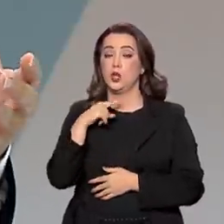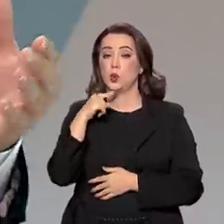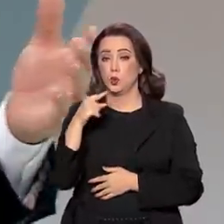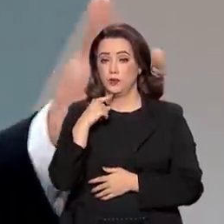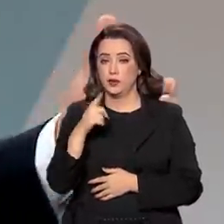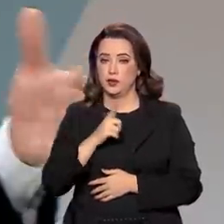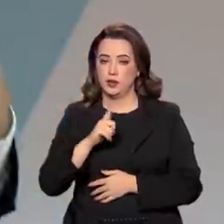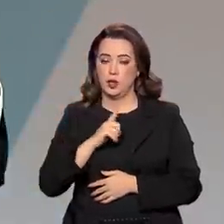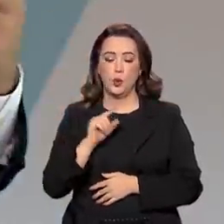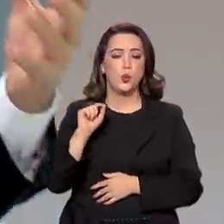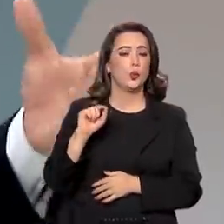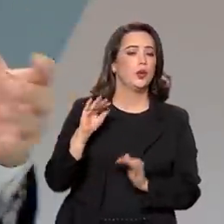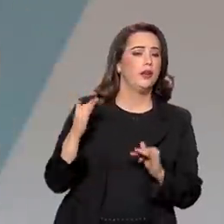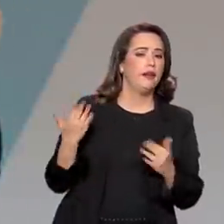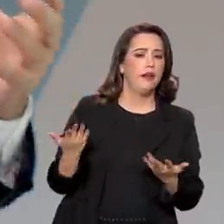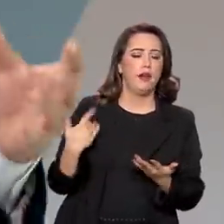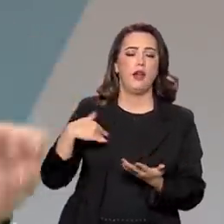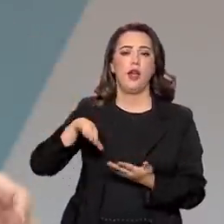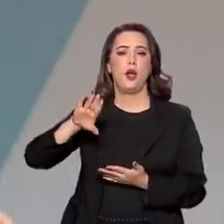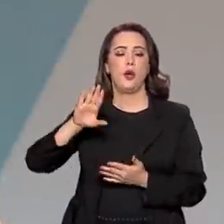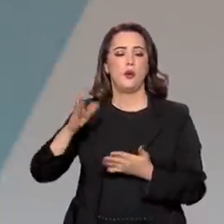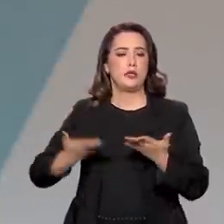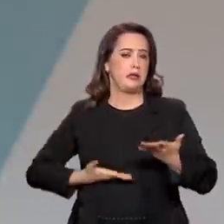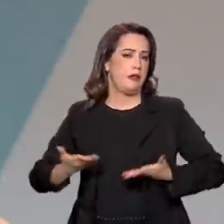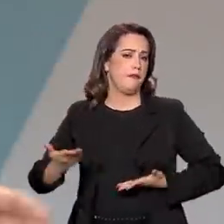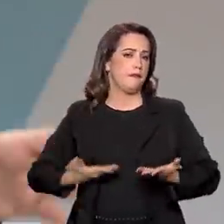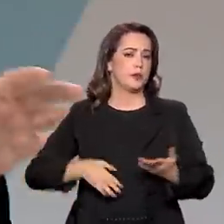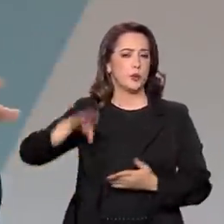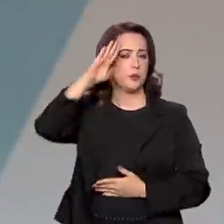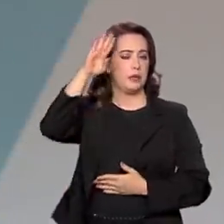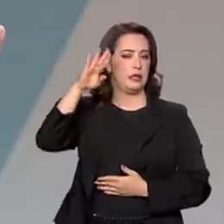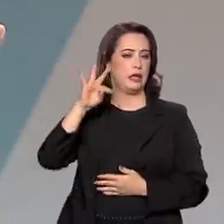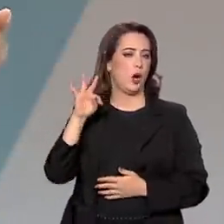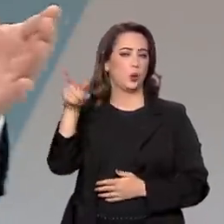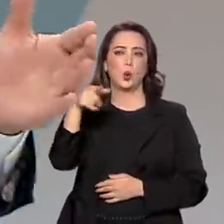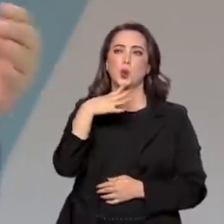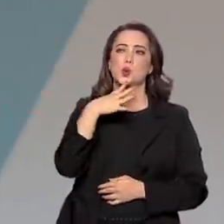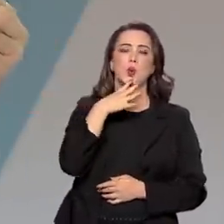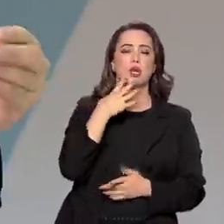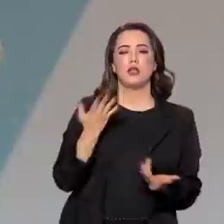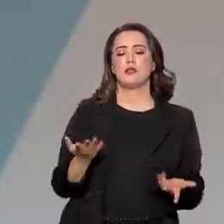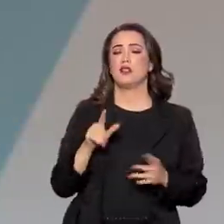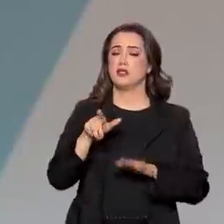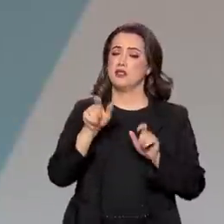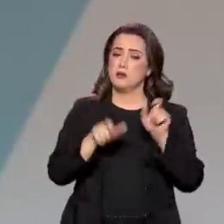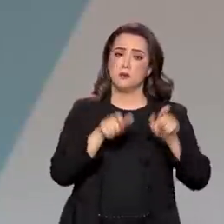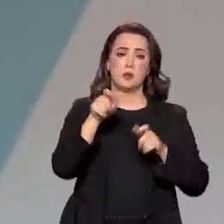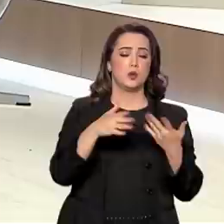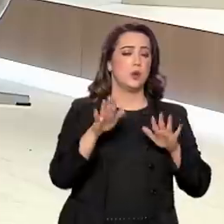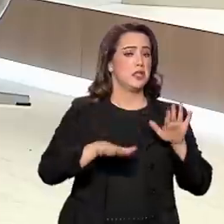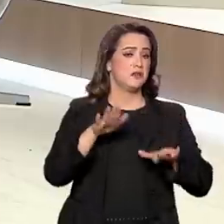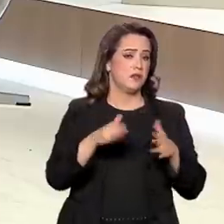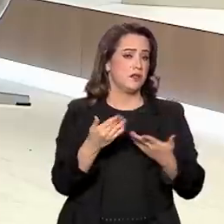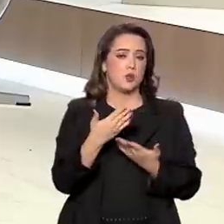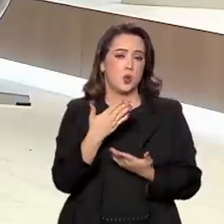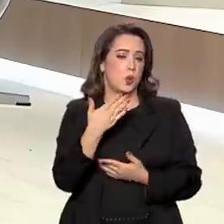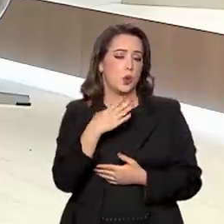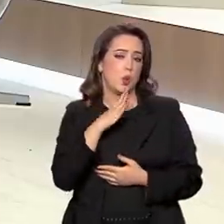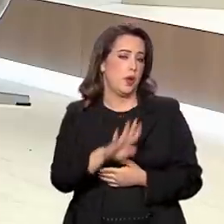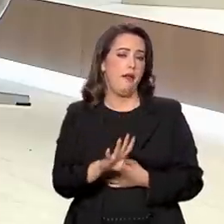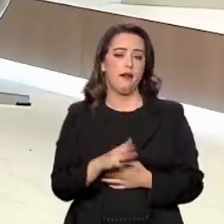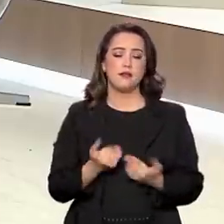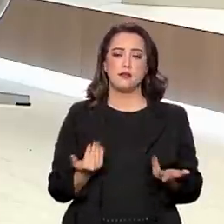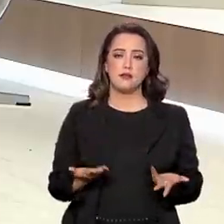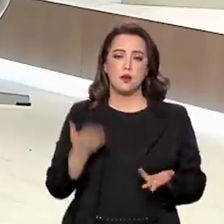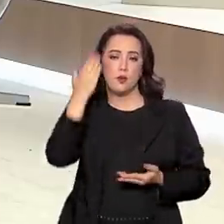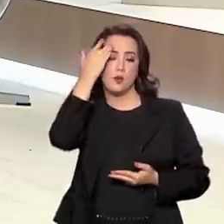o serviço militar né tu fala como se fosse uma coisa todo mundo conhece mas talvez Muitas pessoas não saibam o que que é